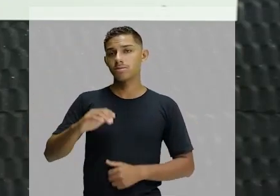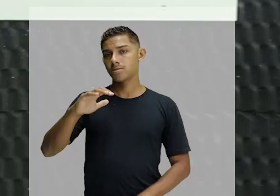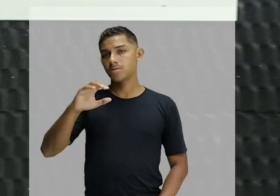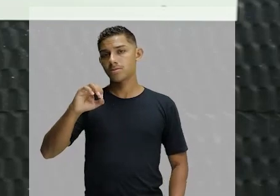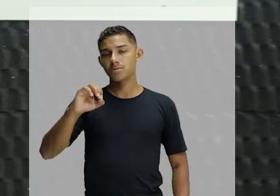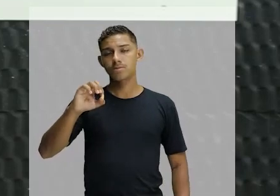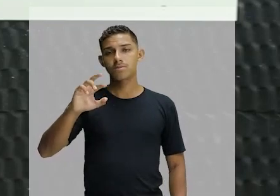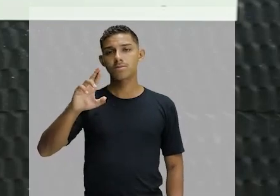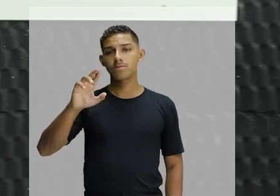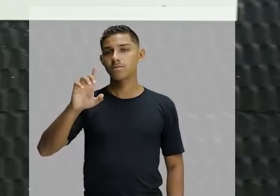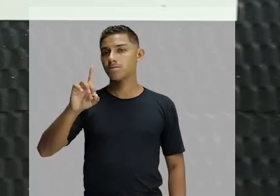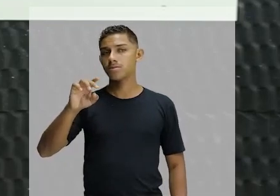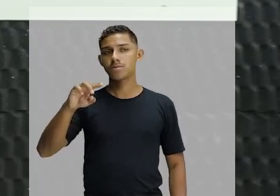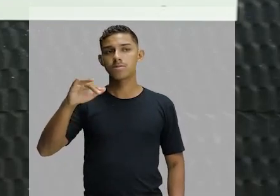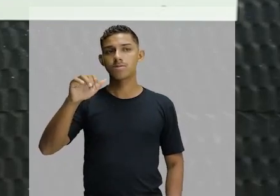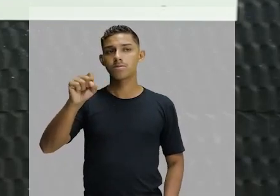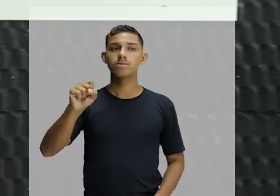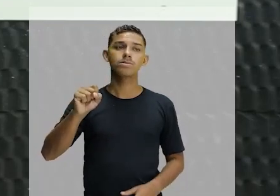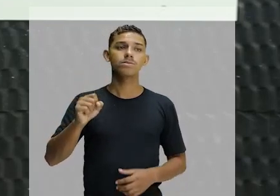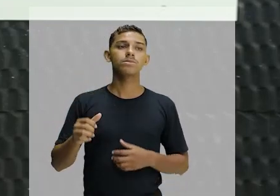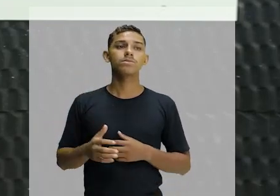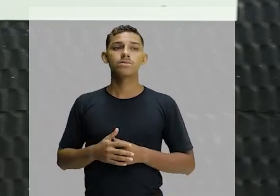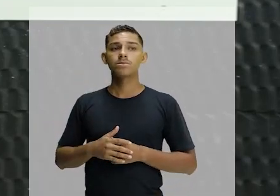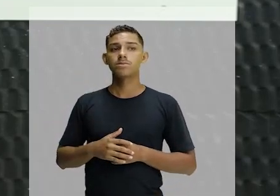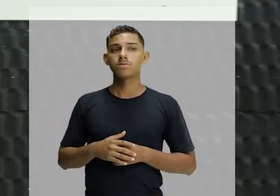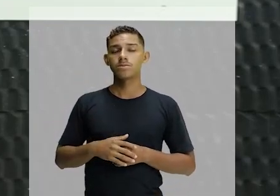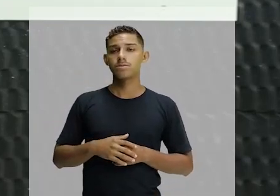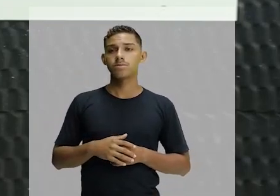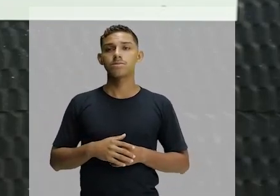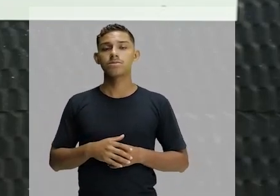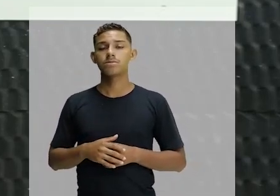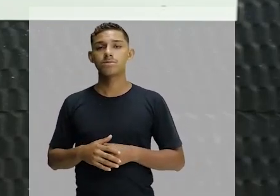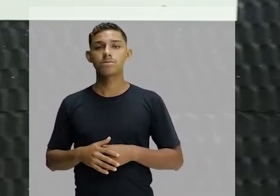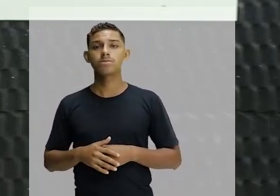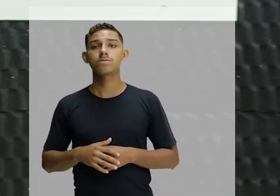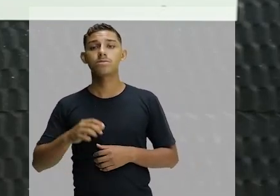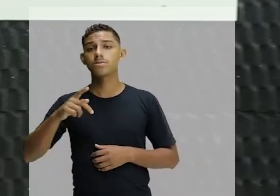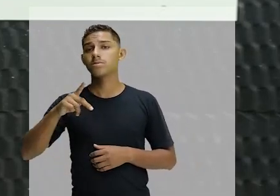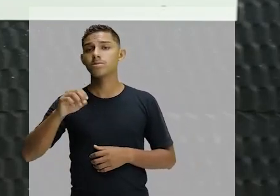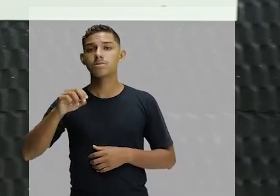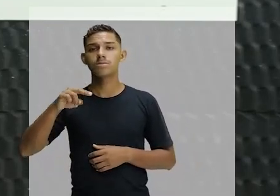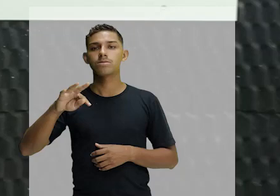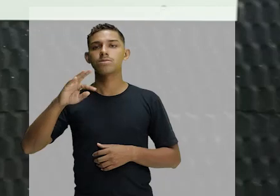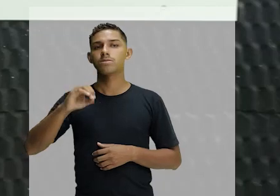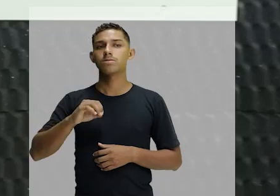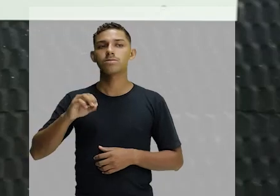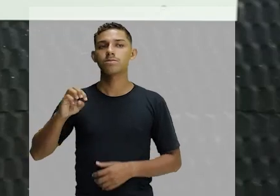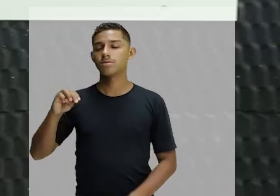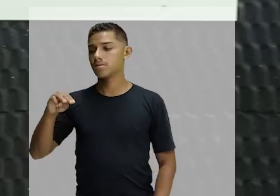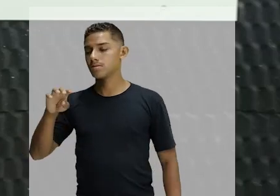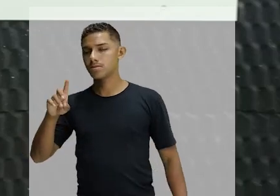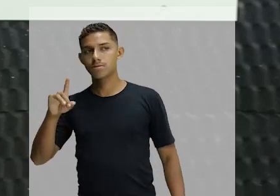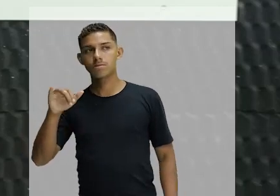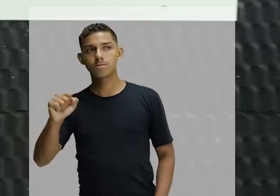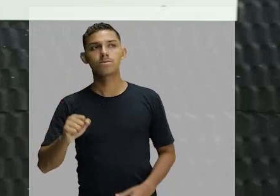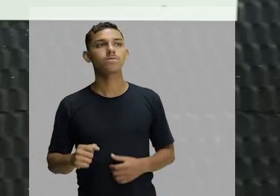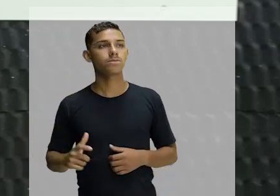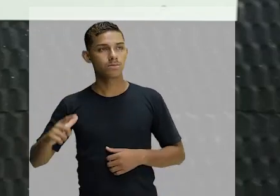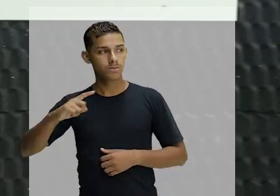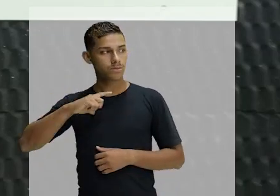ser o ponto médio, né? Ele é o ponto médio do P e do Q. Ou seja, eu tenho o ponto